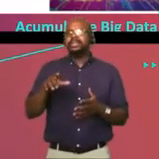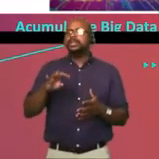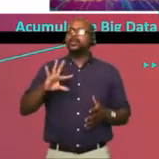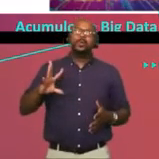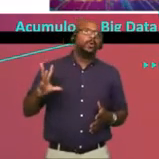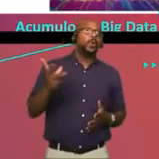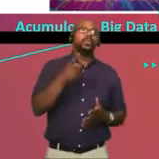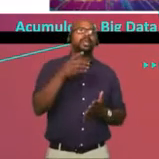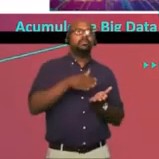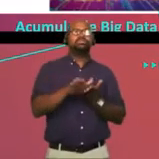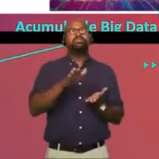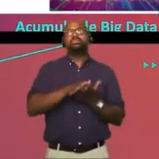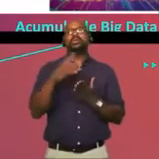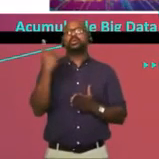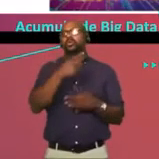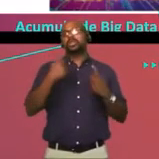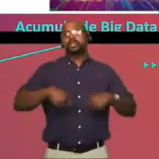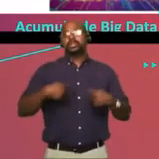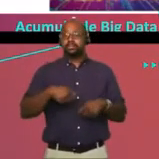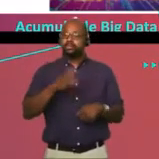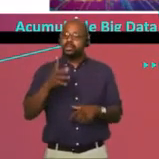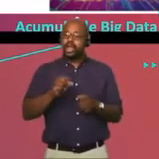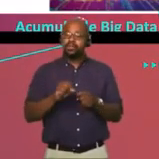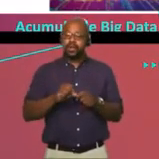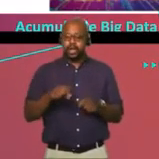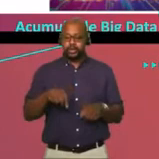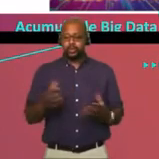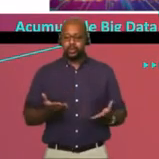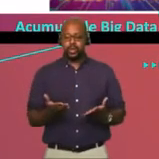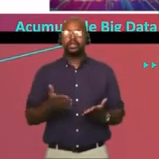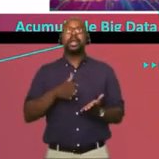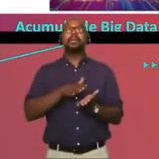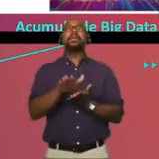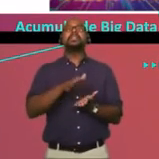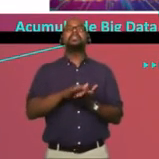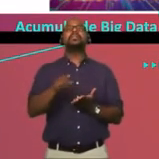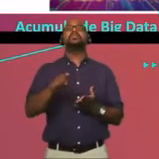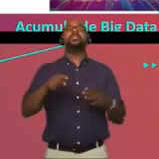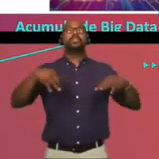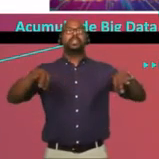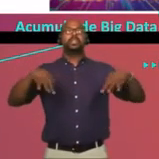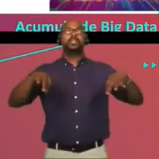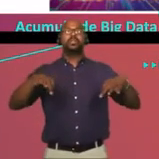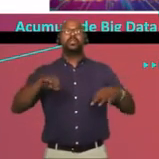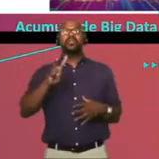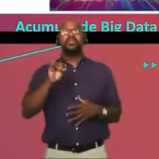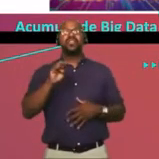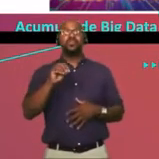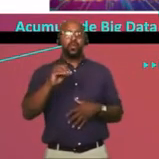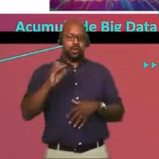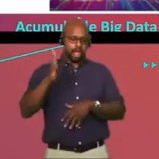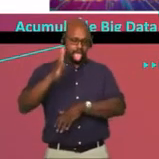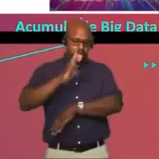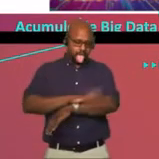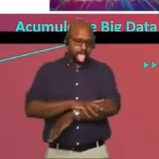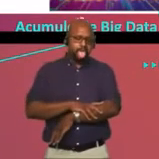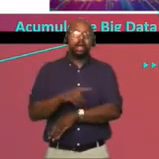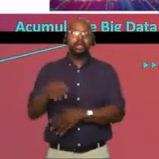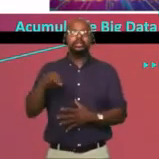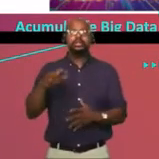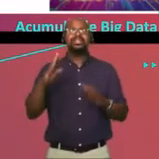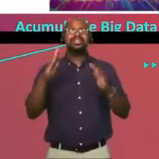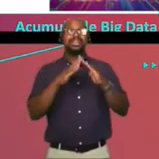toda a impressão do que nós necessitamos há se faz hoje em dia até impressão de tecidos vivos é impressora 3D